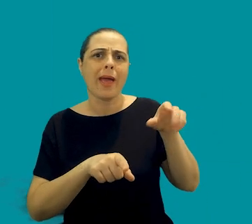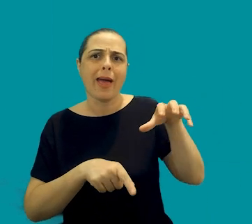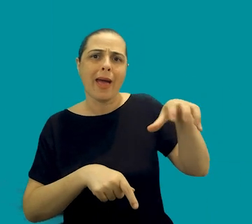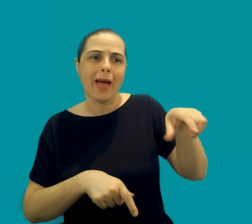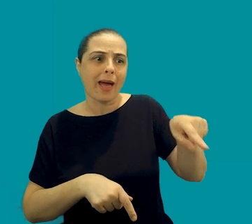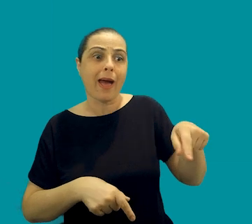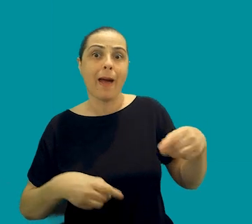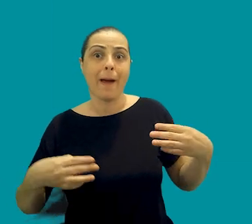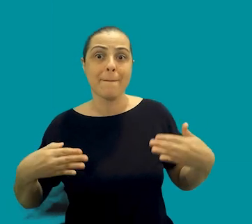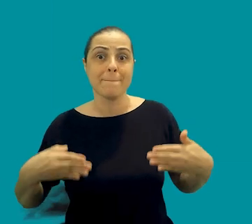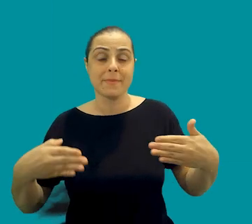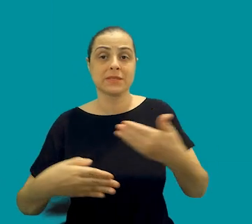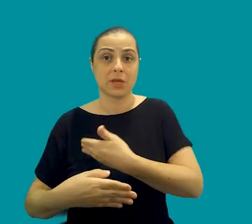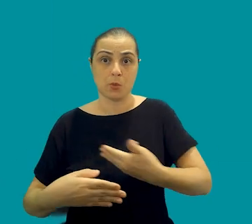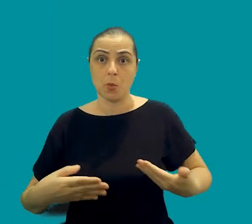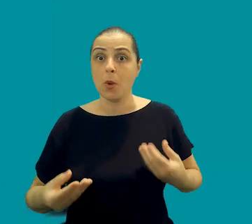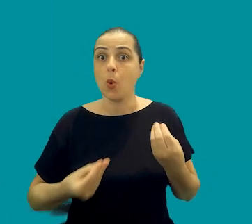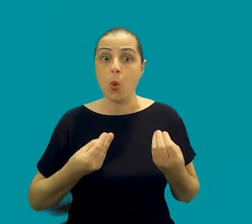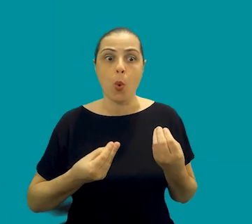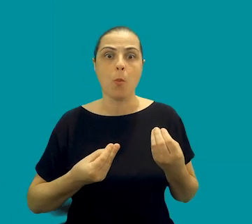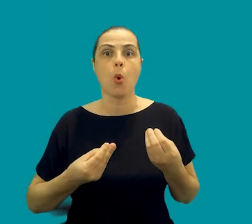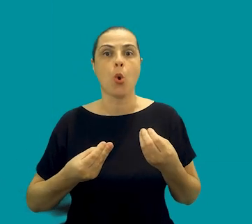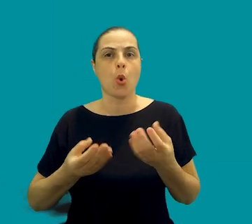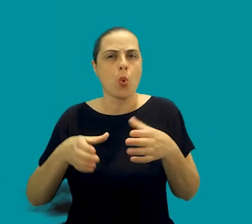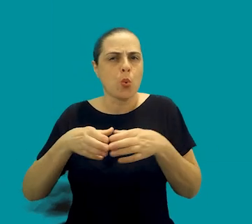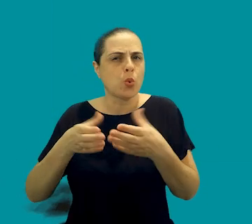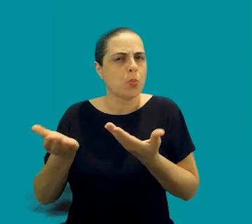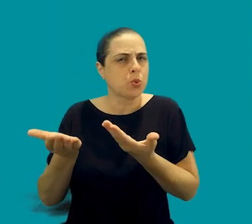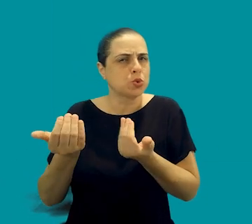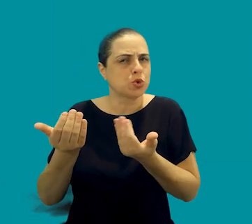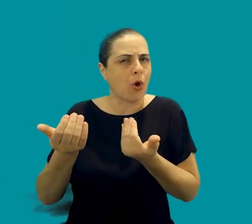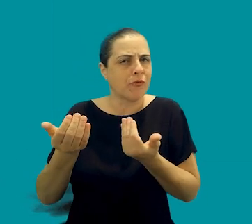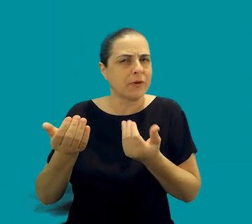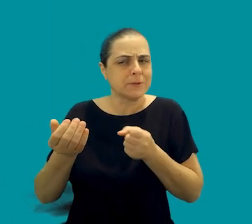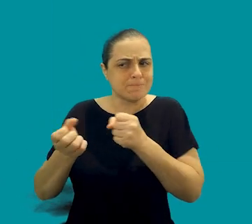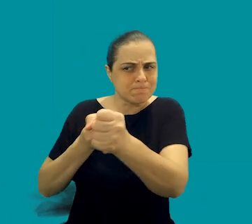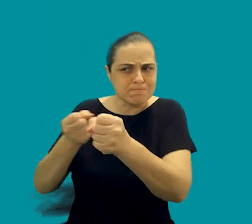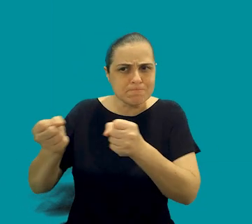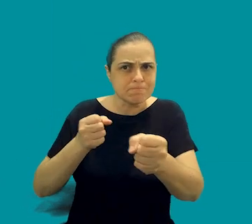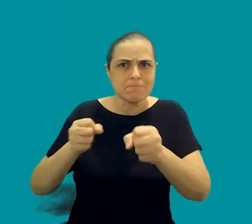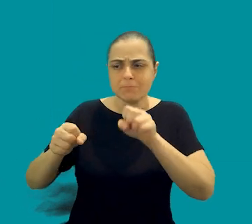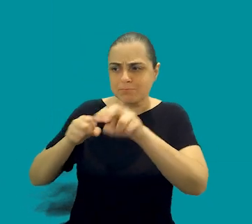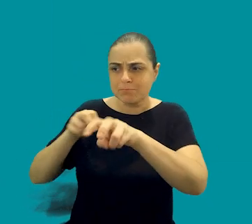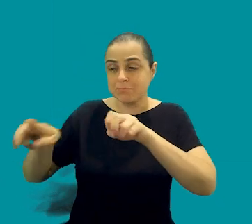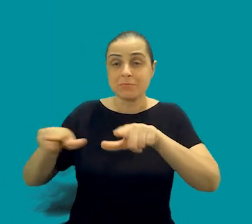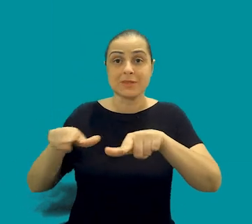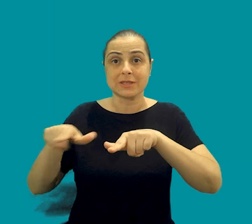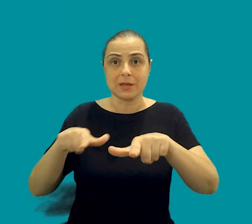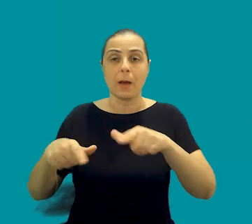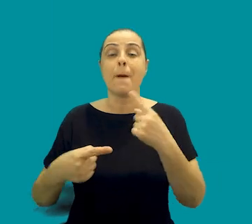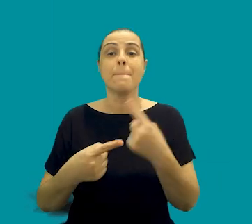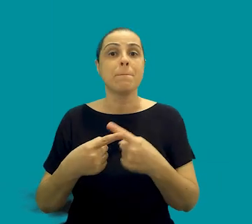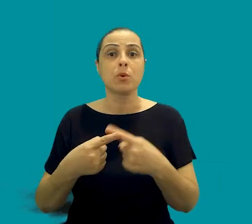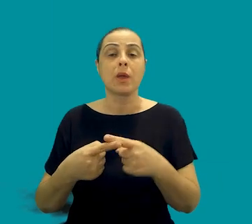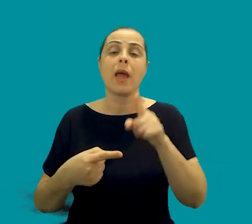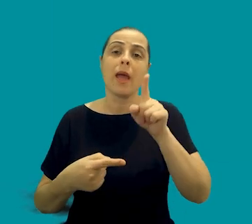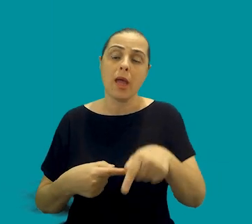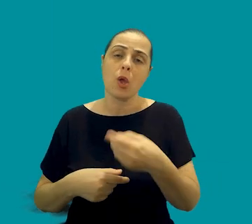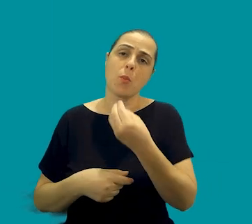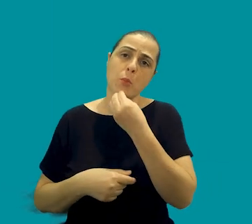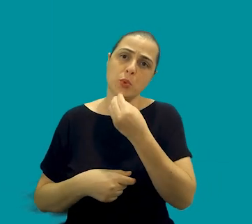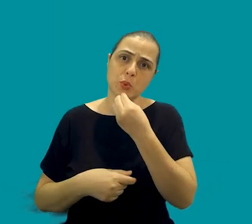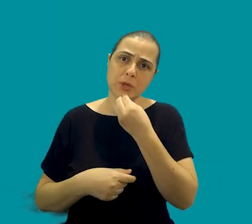de desenvolvimento de jovens e facilitação do mercado de trabalho. Como eu falei, essa jornada espelhada, né, no plano de